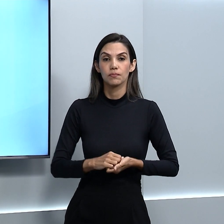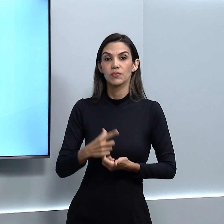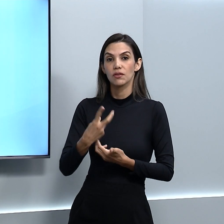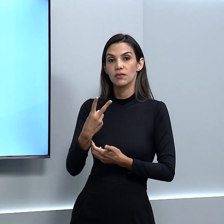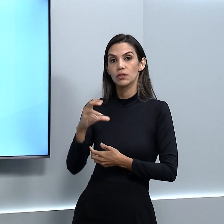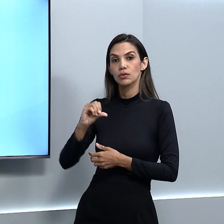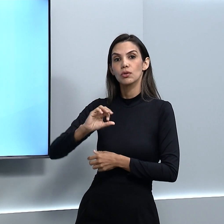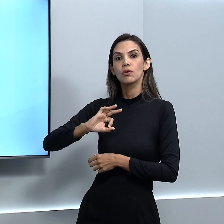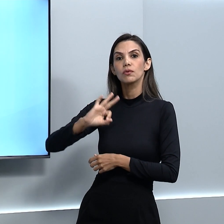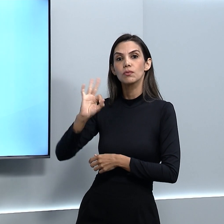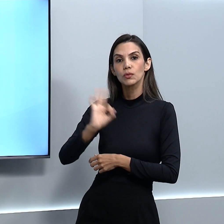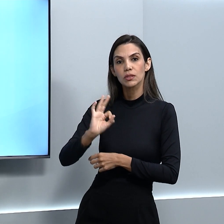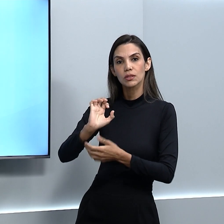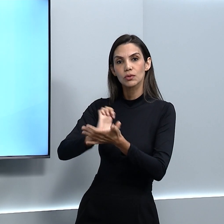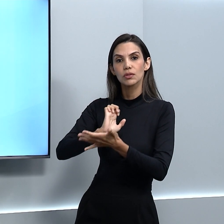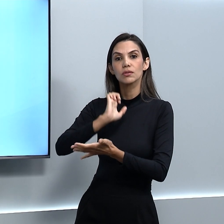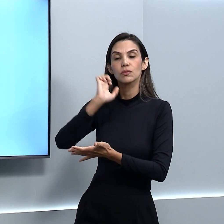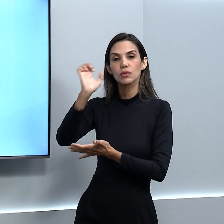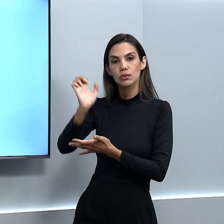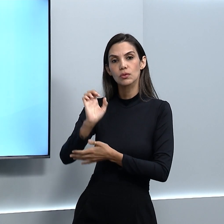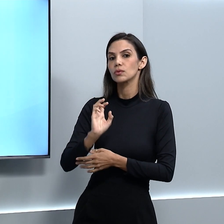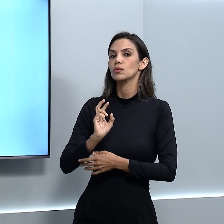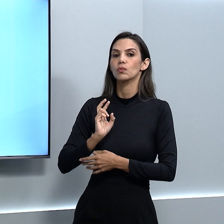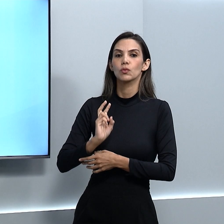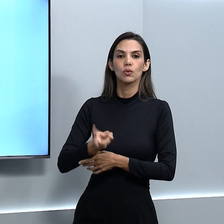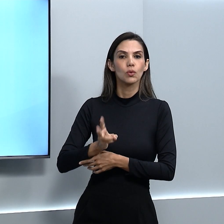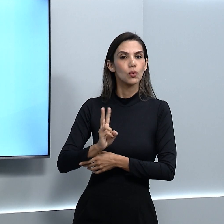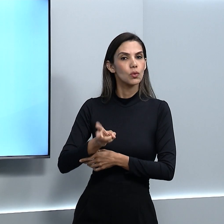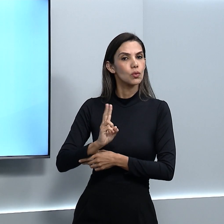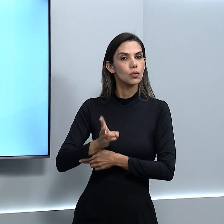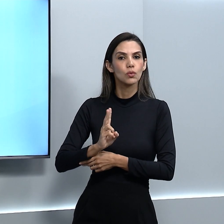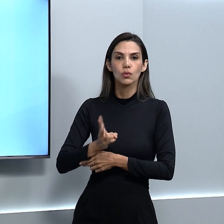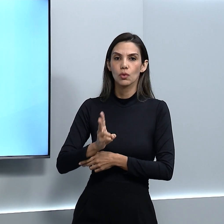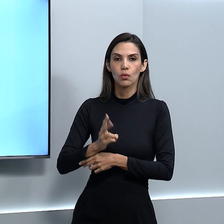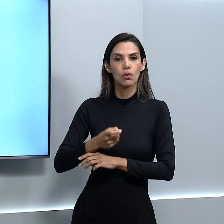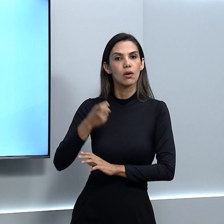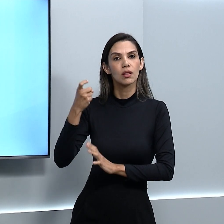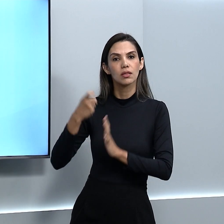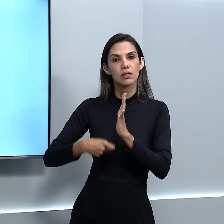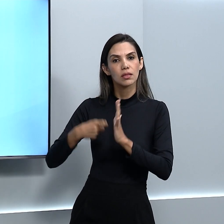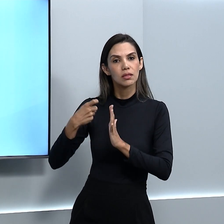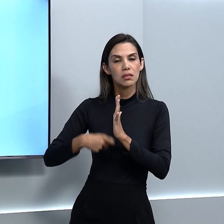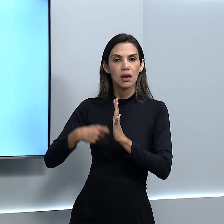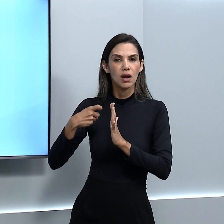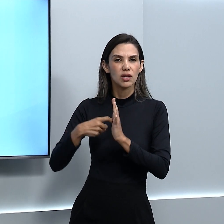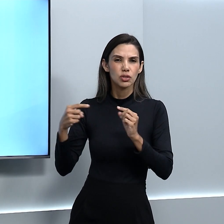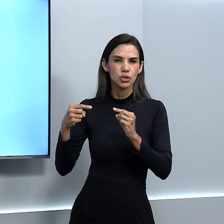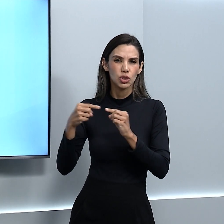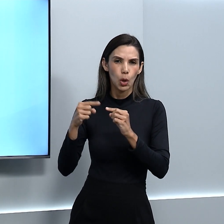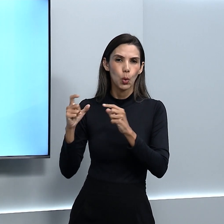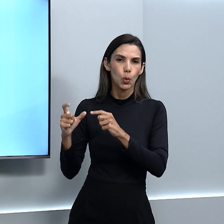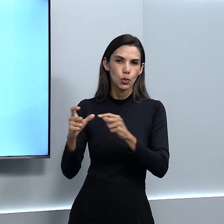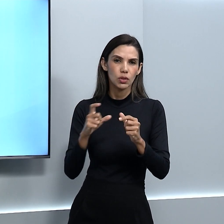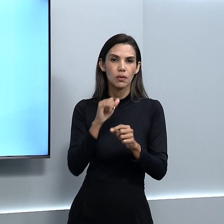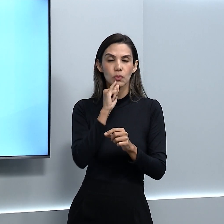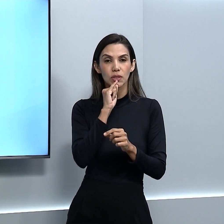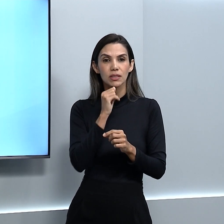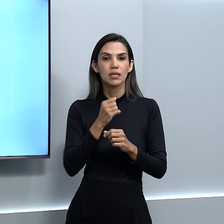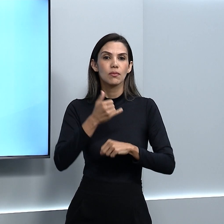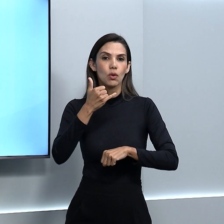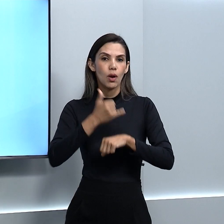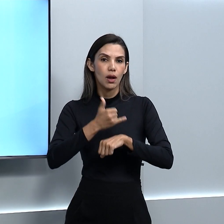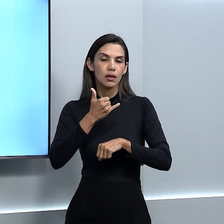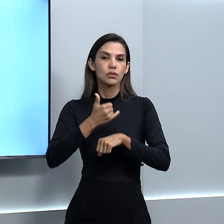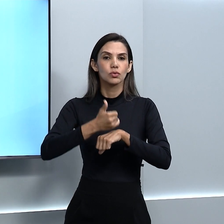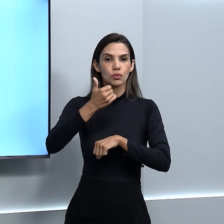Os outros 29% das exportações continuam com taxas setoriais, como no caso do aço e